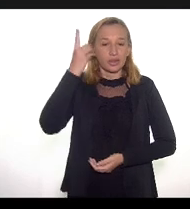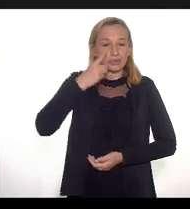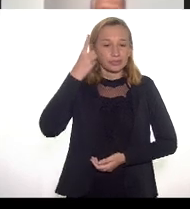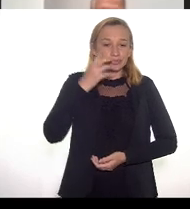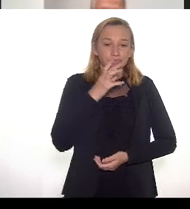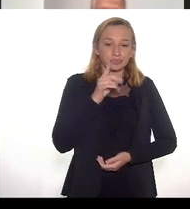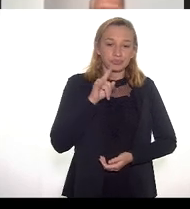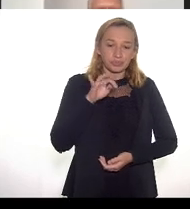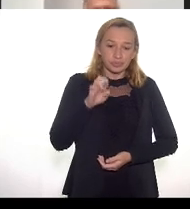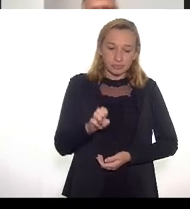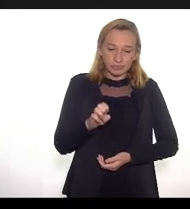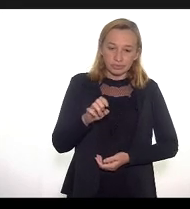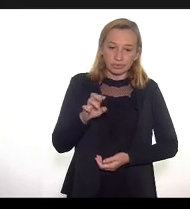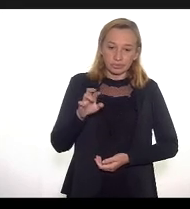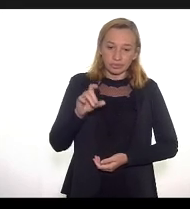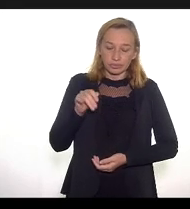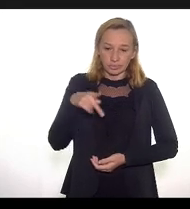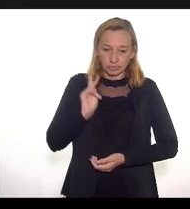Knoploch.